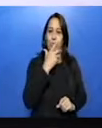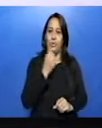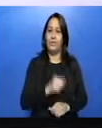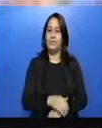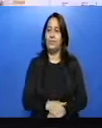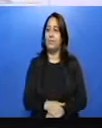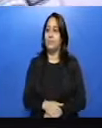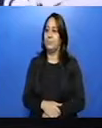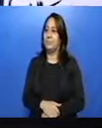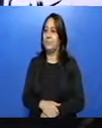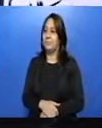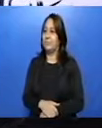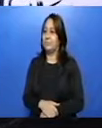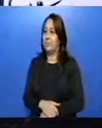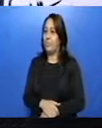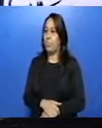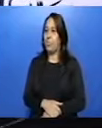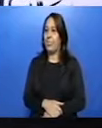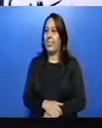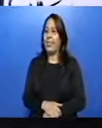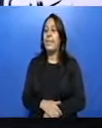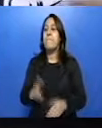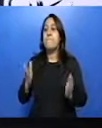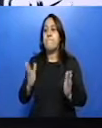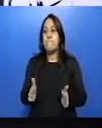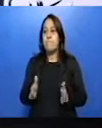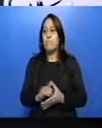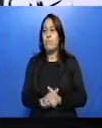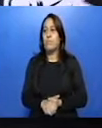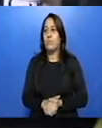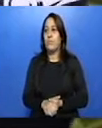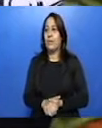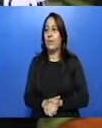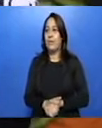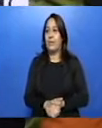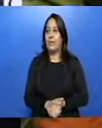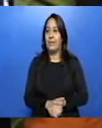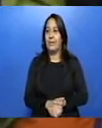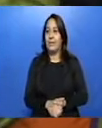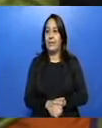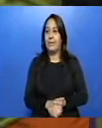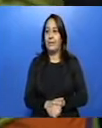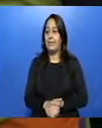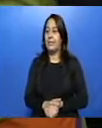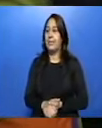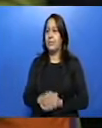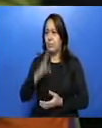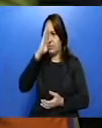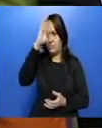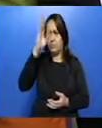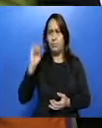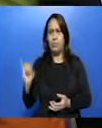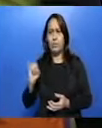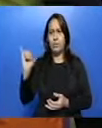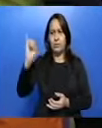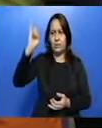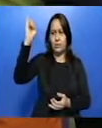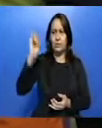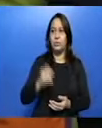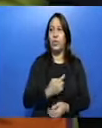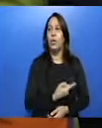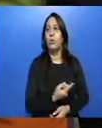vídeo. E agora é a parte principal. Lembra do